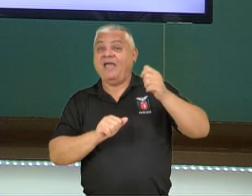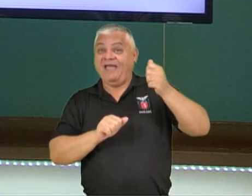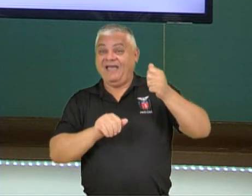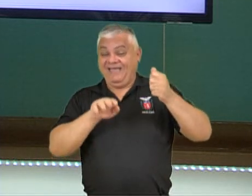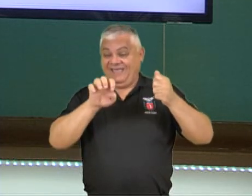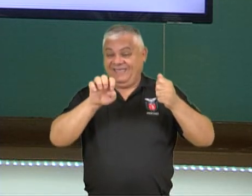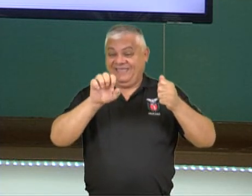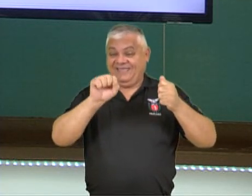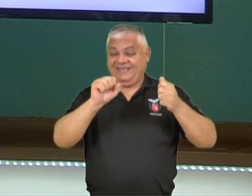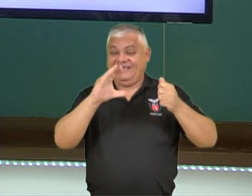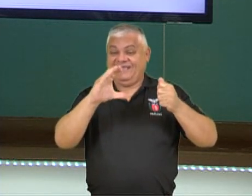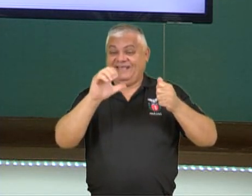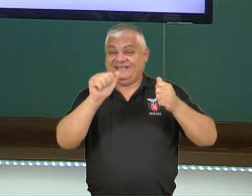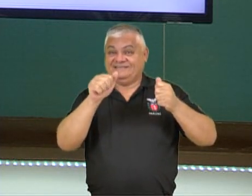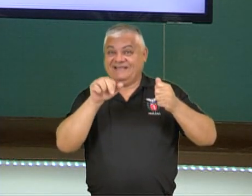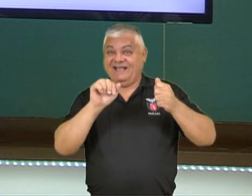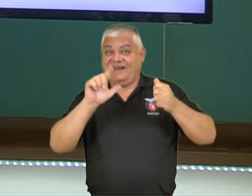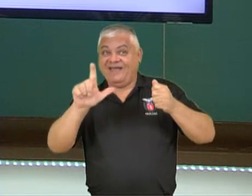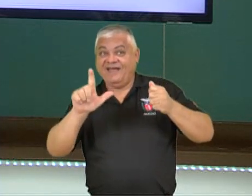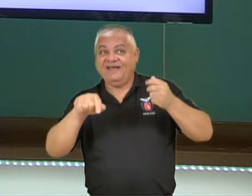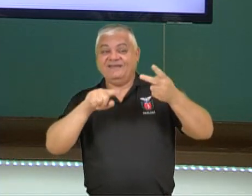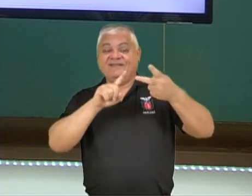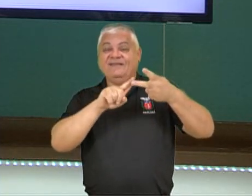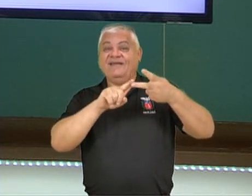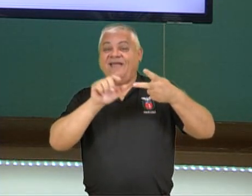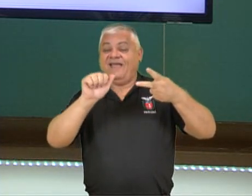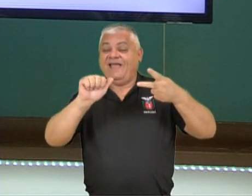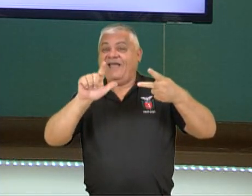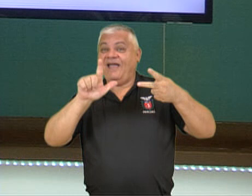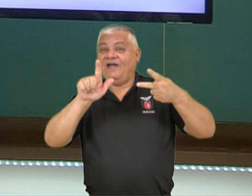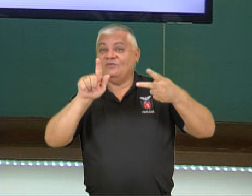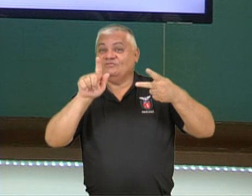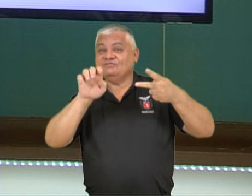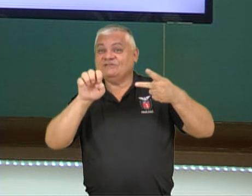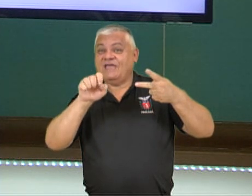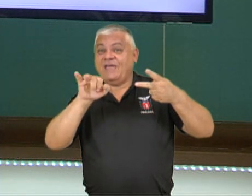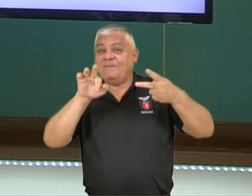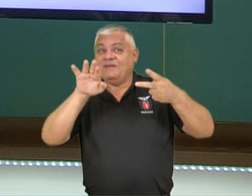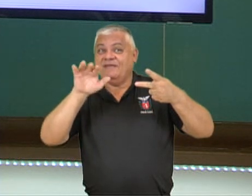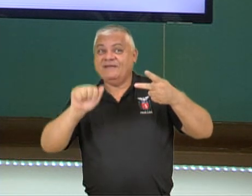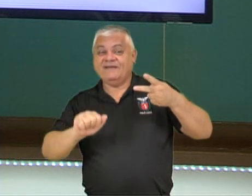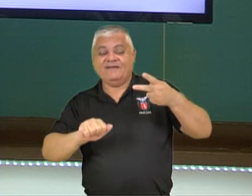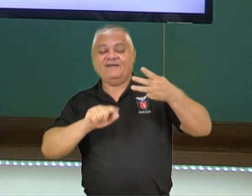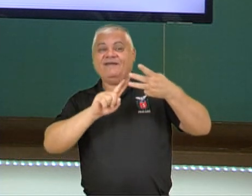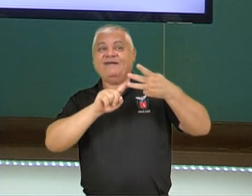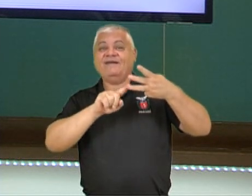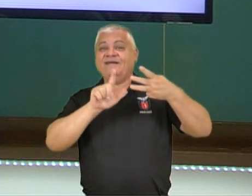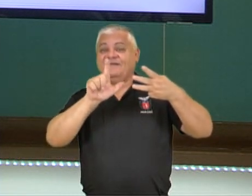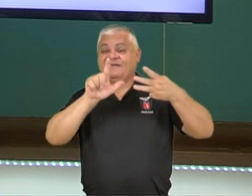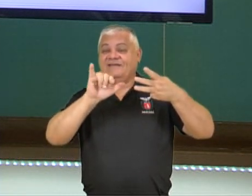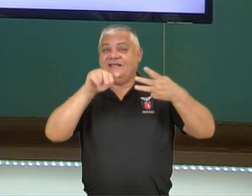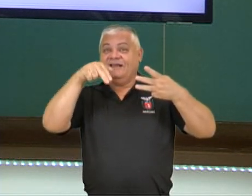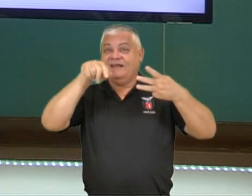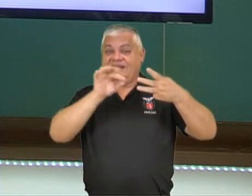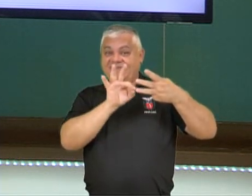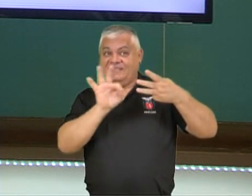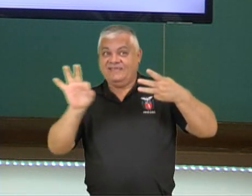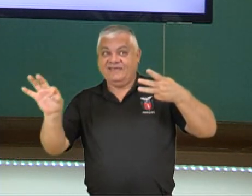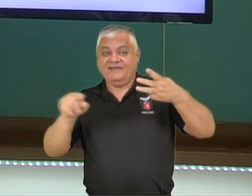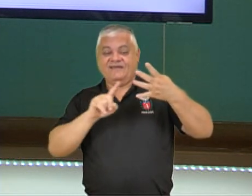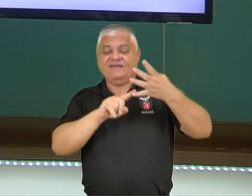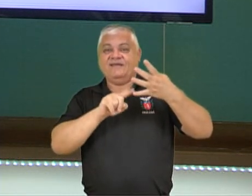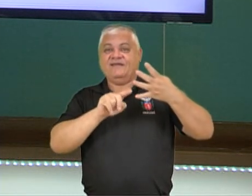quando dizemos que a velocidade de uma bola é 20 metros por segundo, essa velocidade, essa grandeza velocidade, ela é uma grandeza